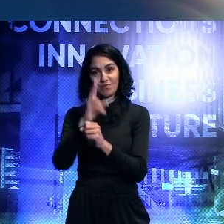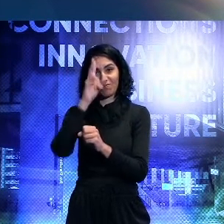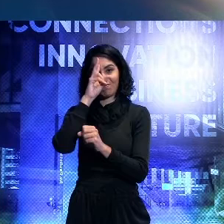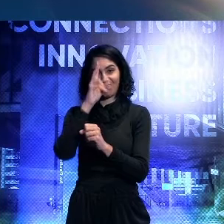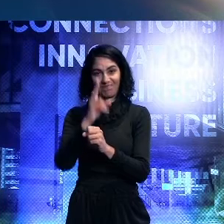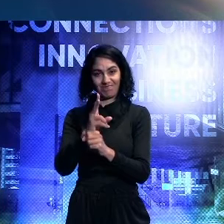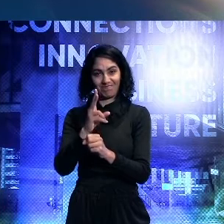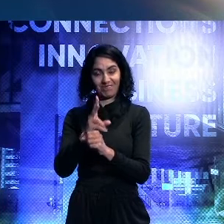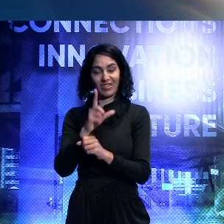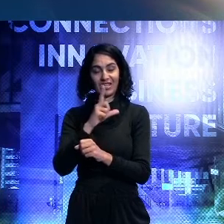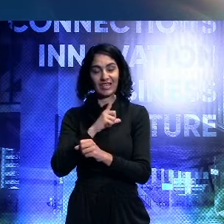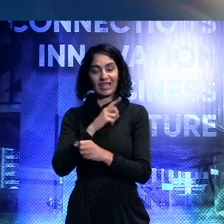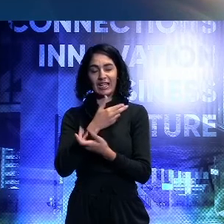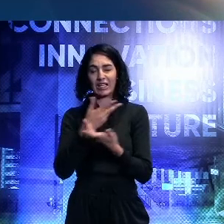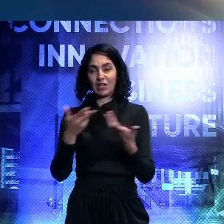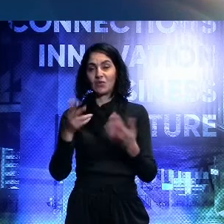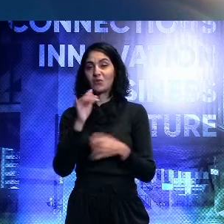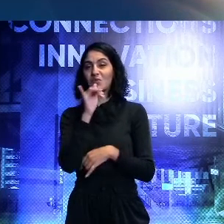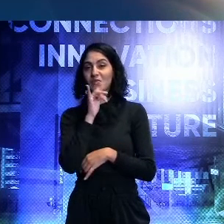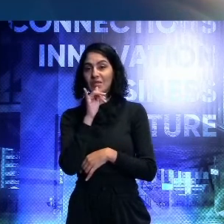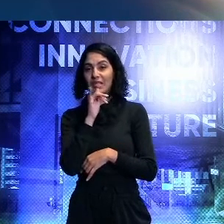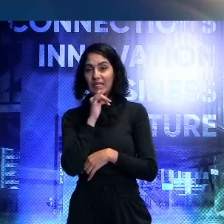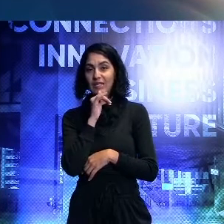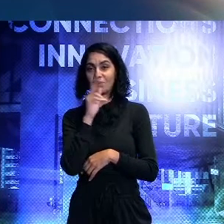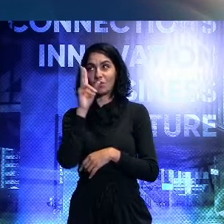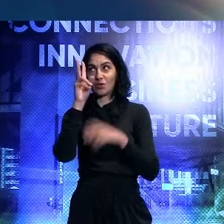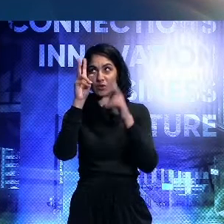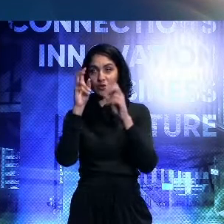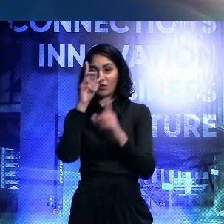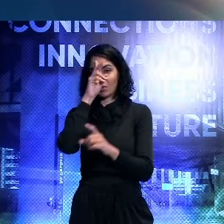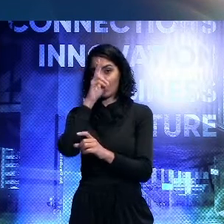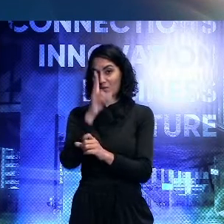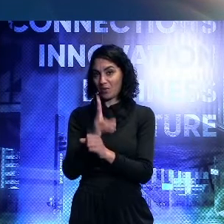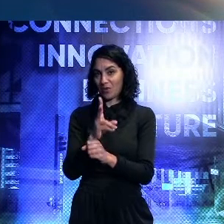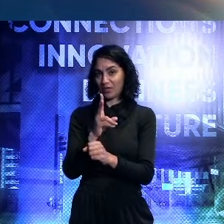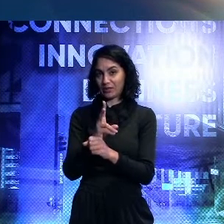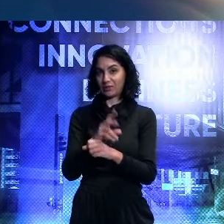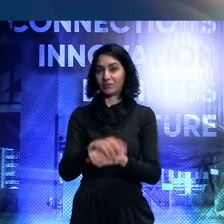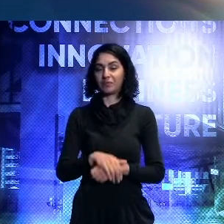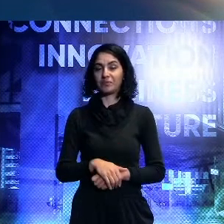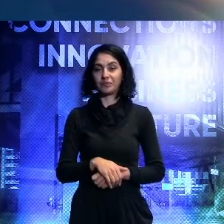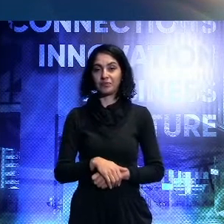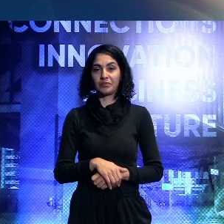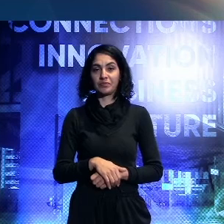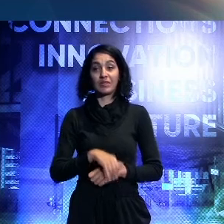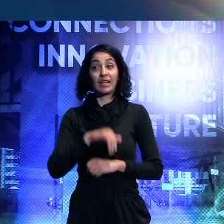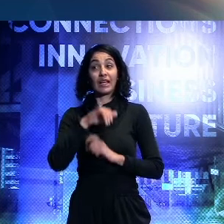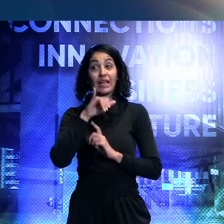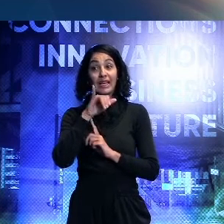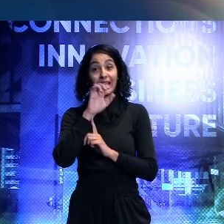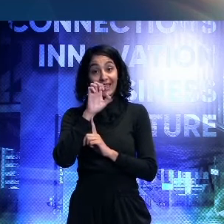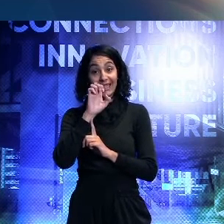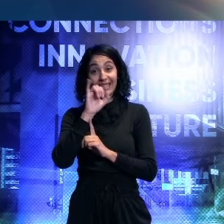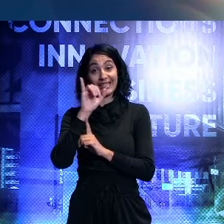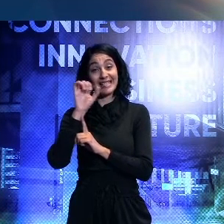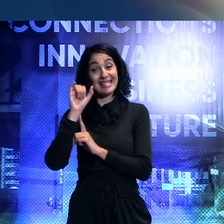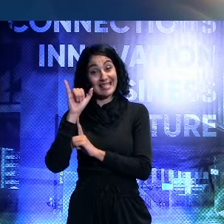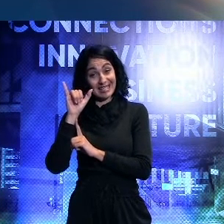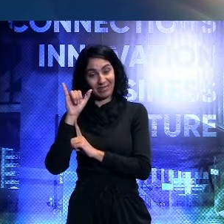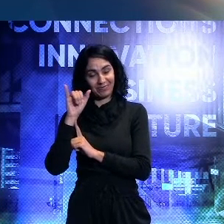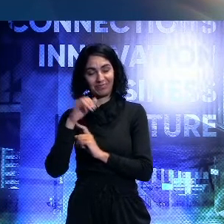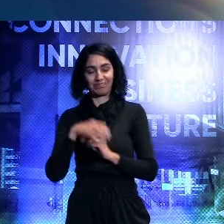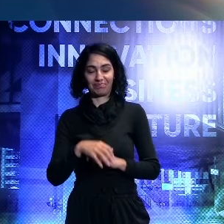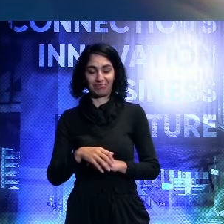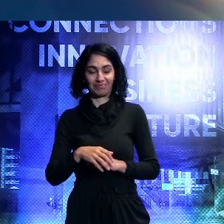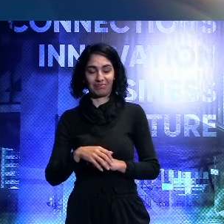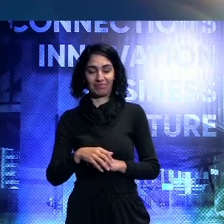alguns exemplos, uma forma interessante da gente falar sobre hipótese. É o tal do e se, né? Que é na hora que a gente